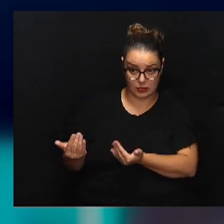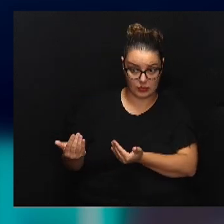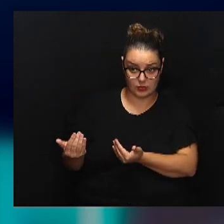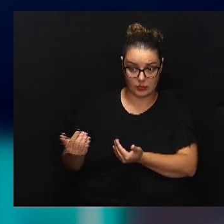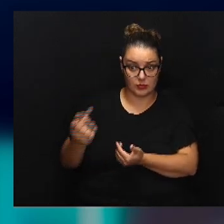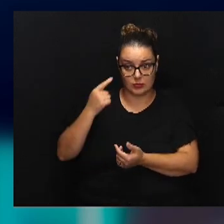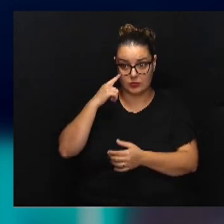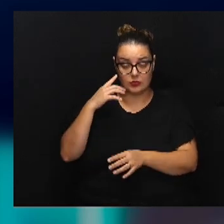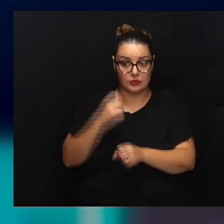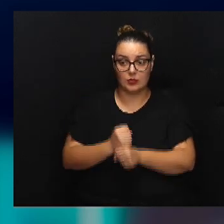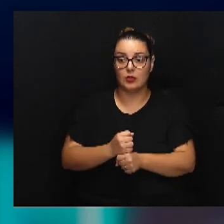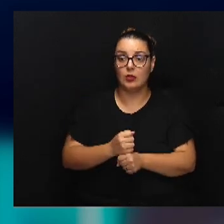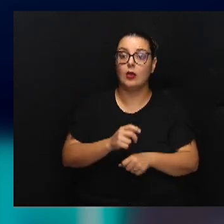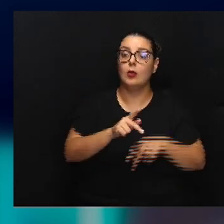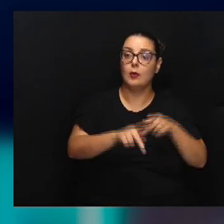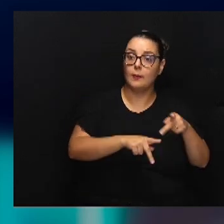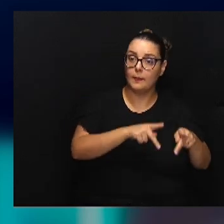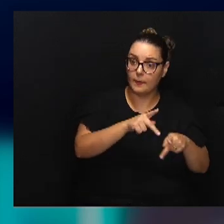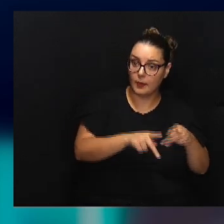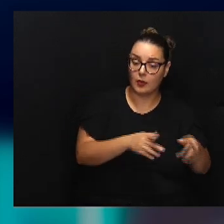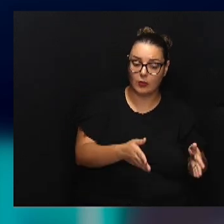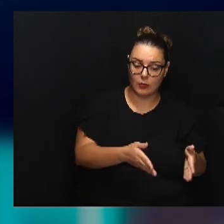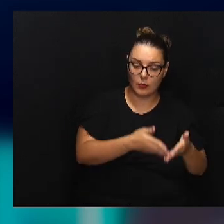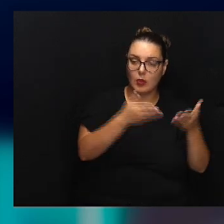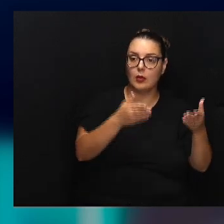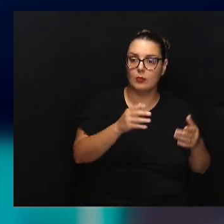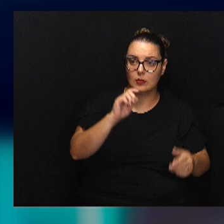geral, pobre, negra, periférica.